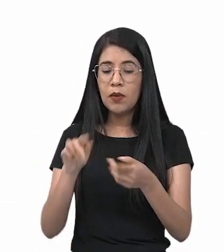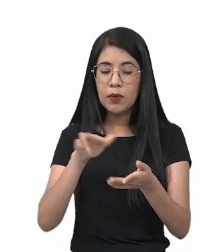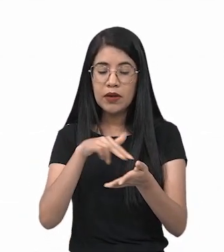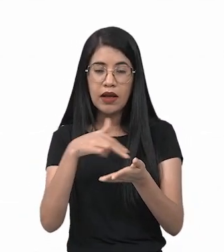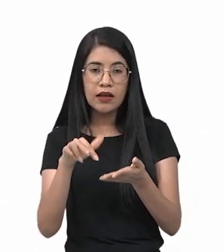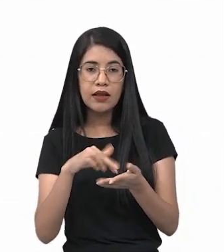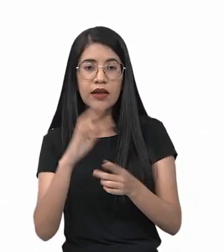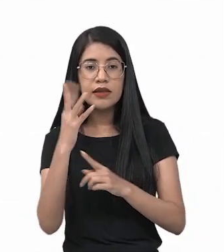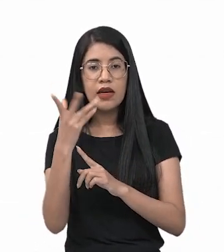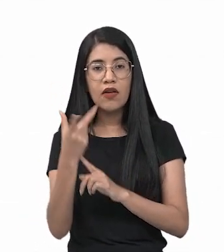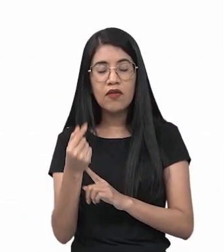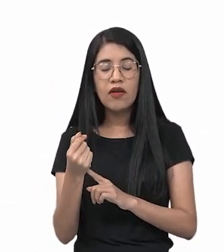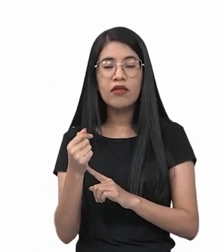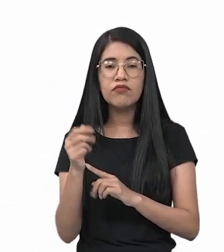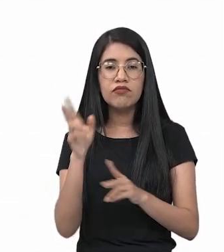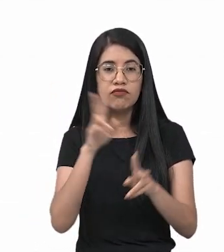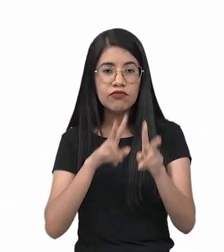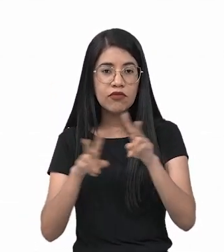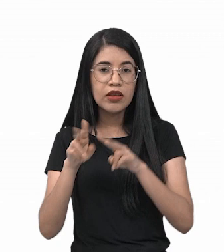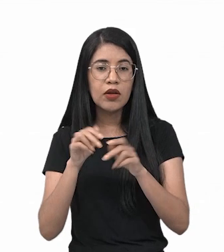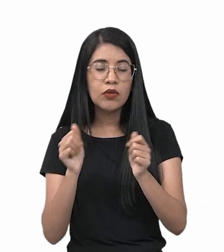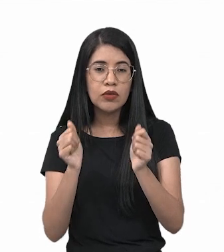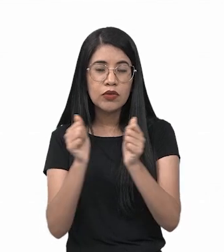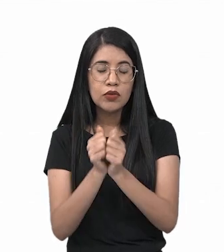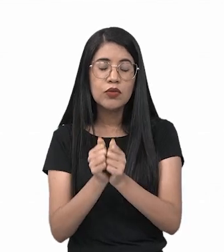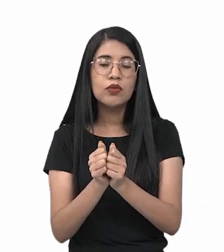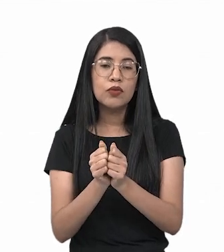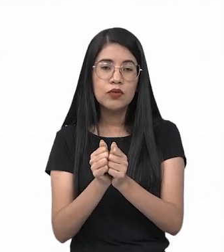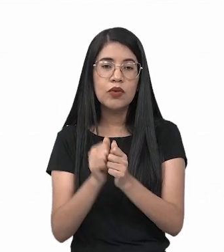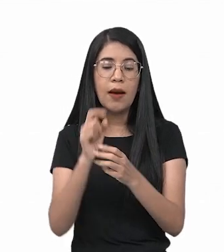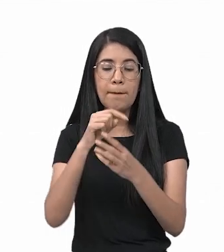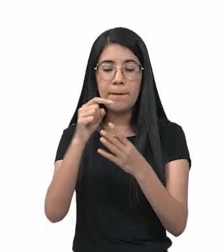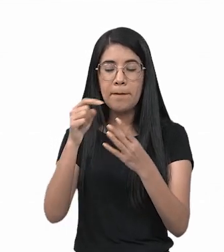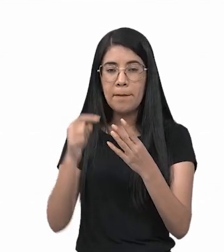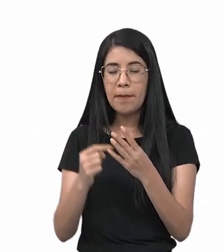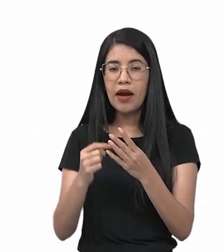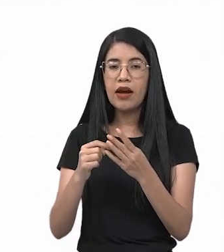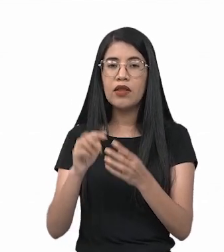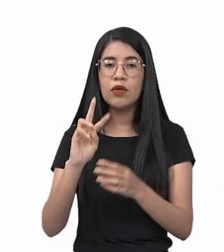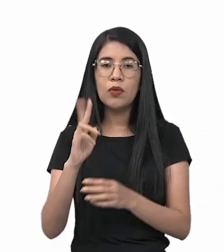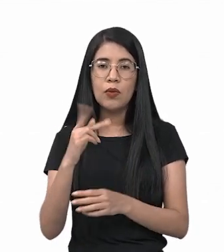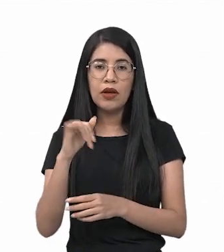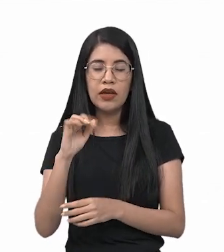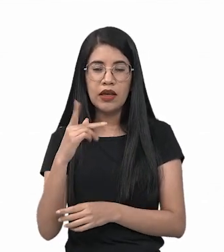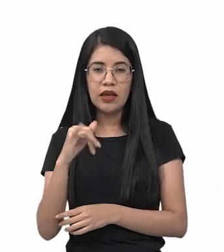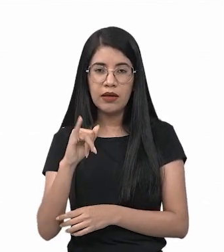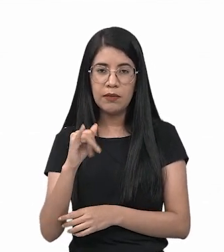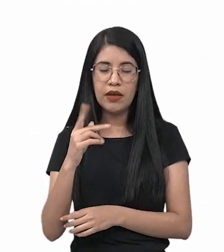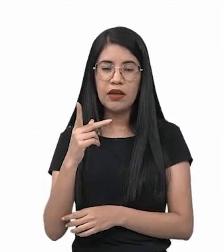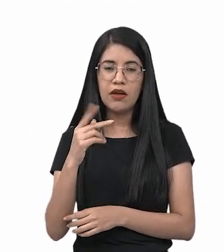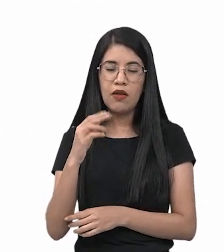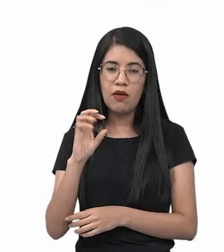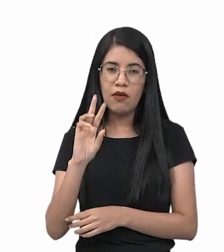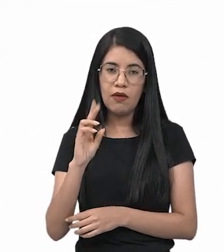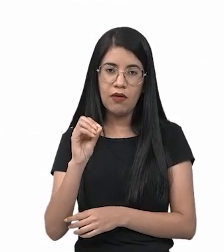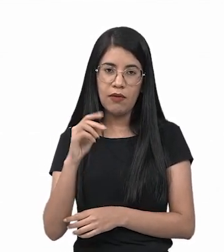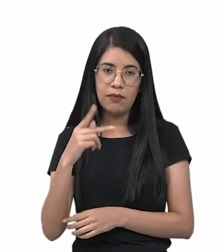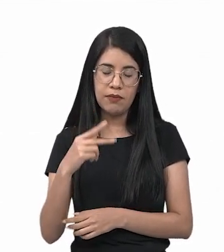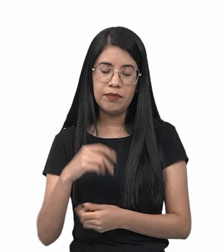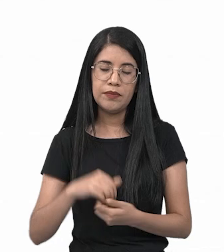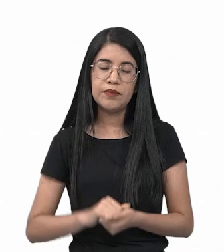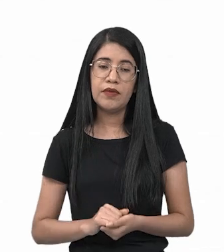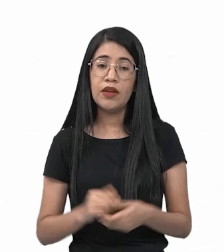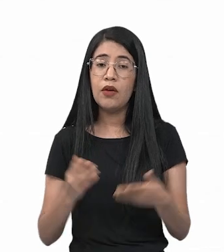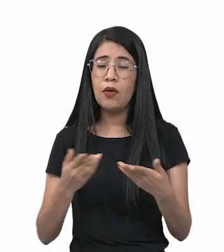dança e a arte visual, elas andam ali juntinhas no movimento cultural do hip hop. Hoje